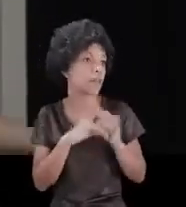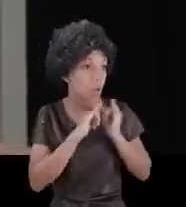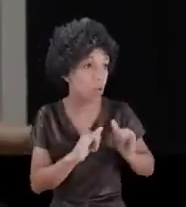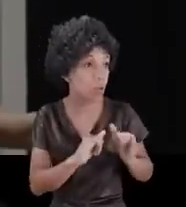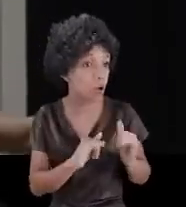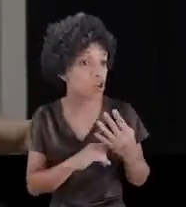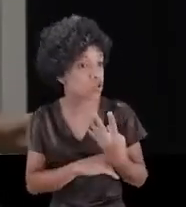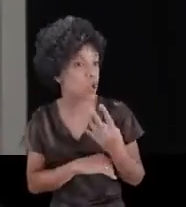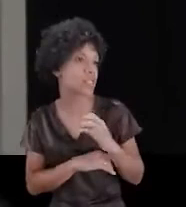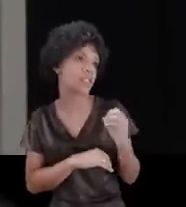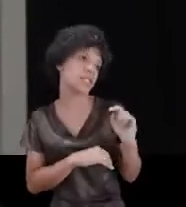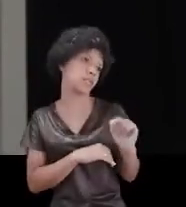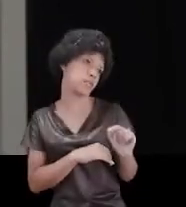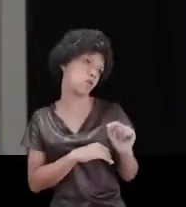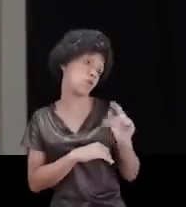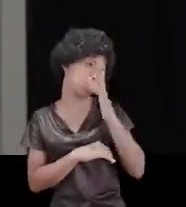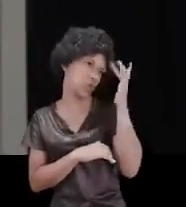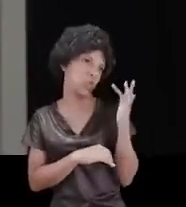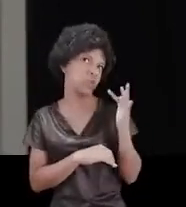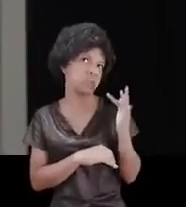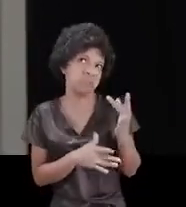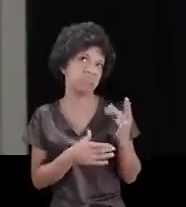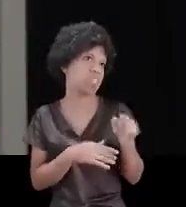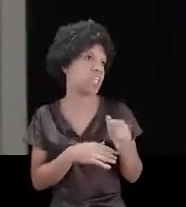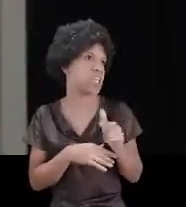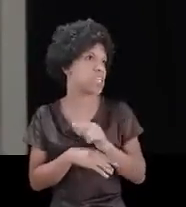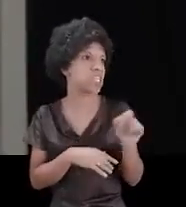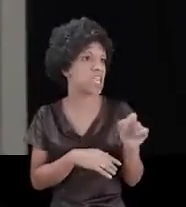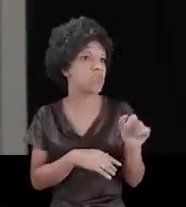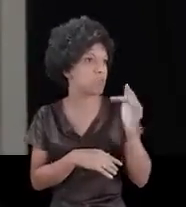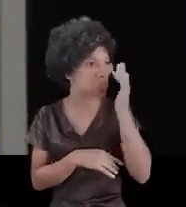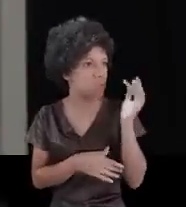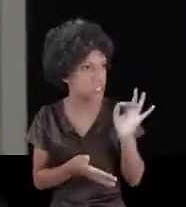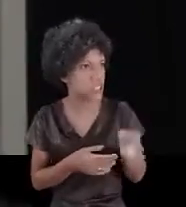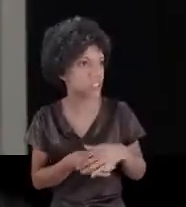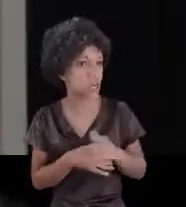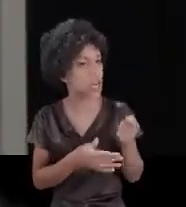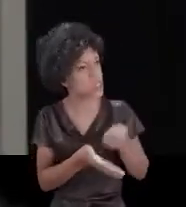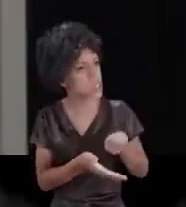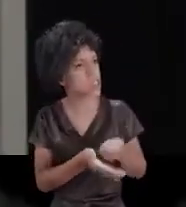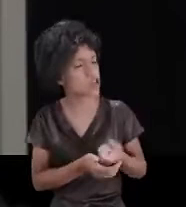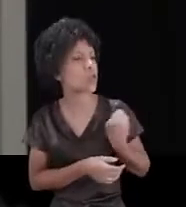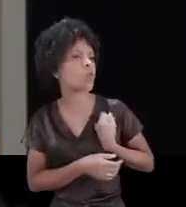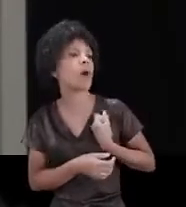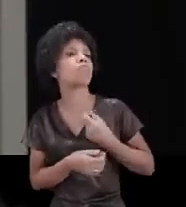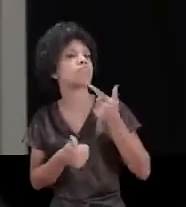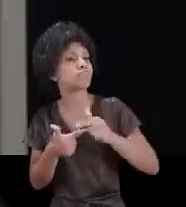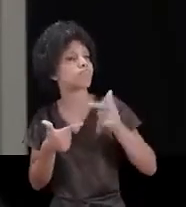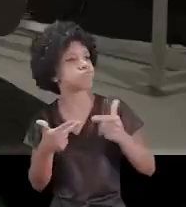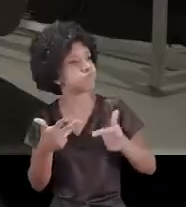de 400 mil pessoas né e ganhar sei lá 100 pessoas essas 100 insistiram no jogo que eu dei porque ele não